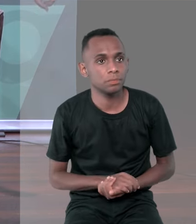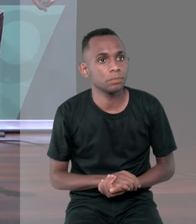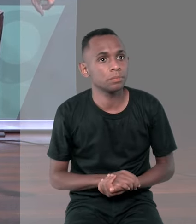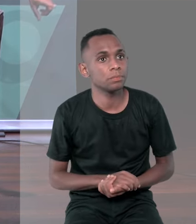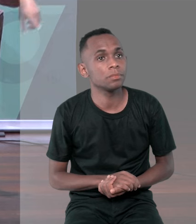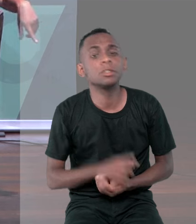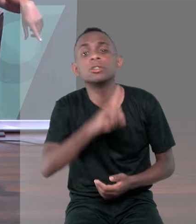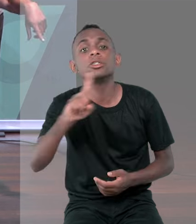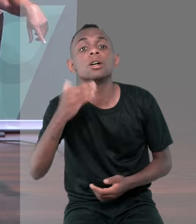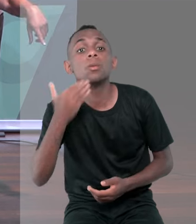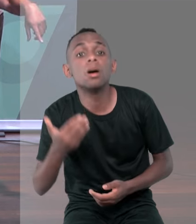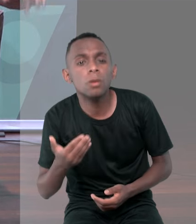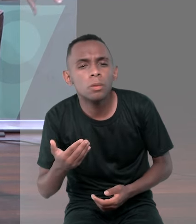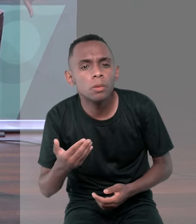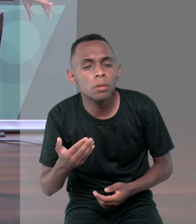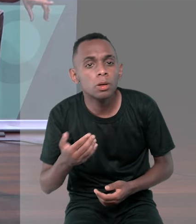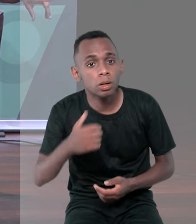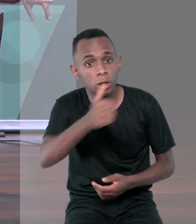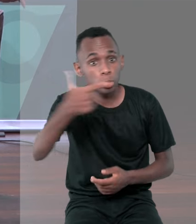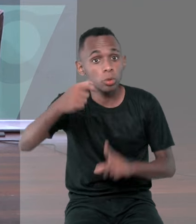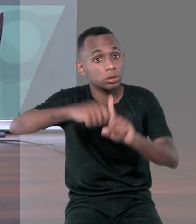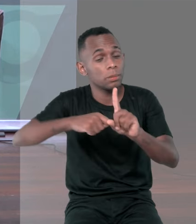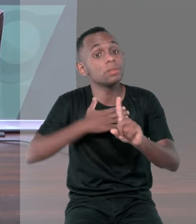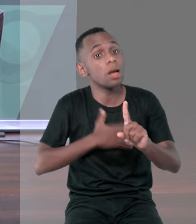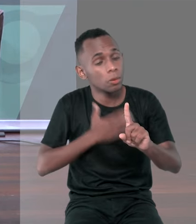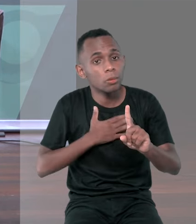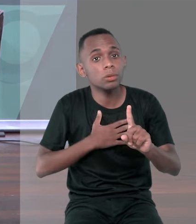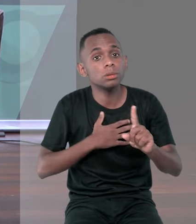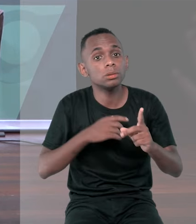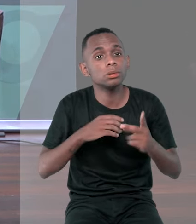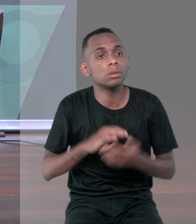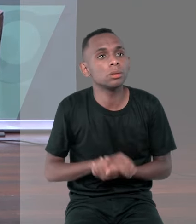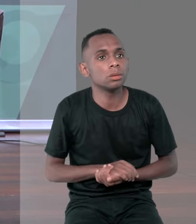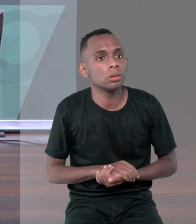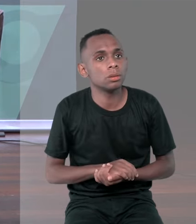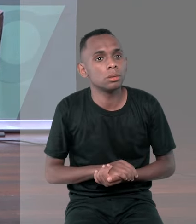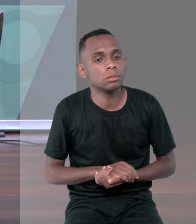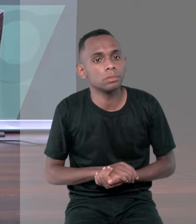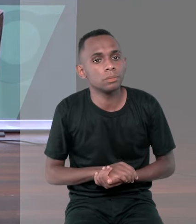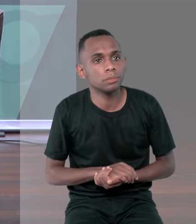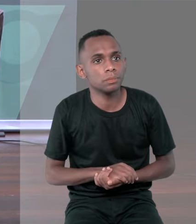Qual ao dia? 12 de agosto. Ah, 30 de...